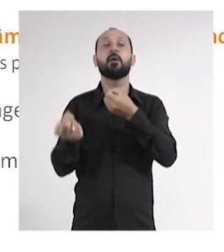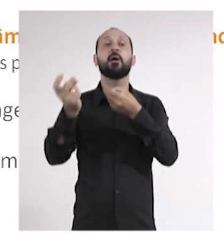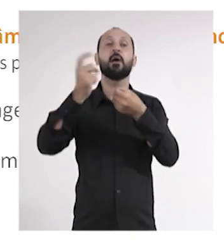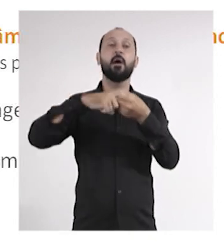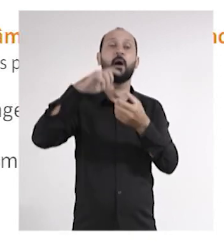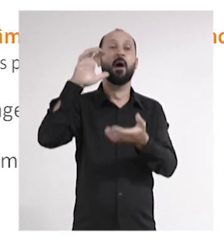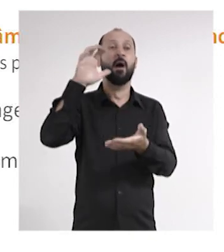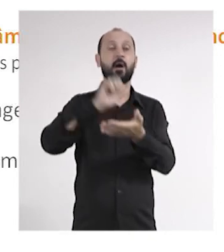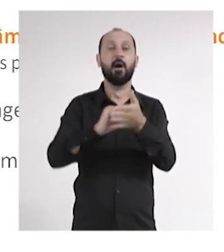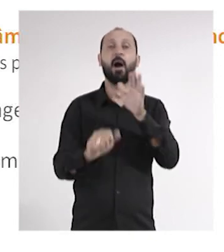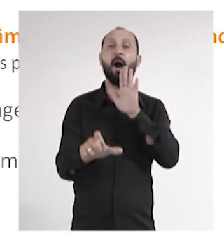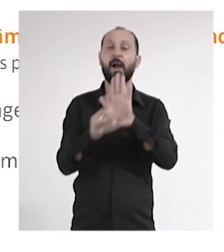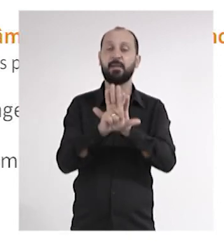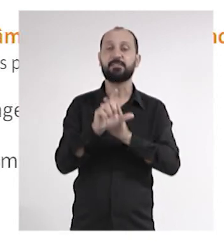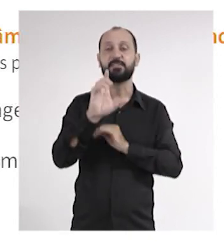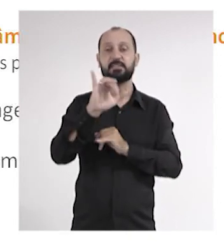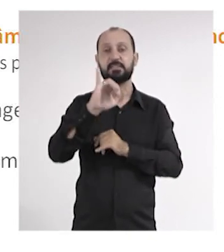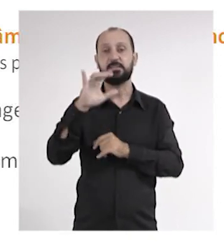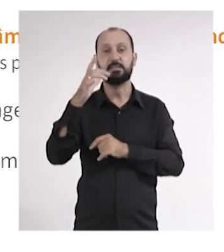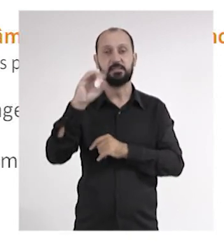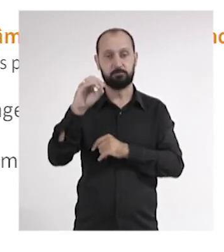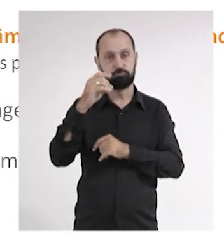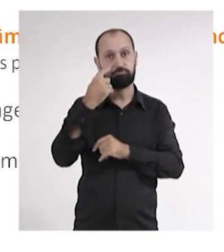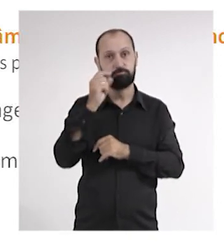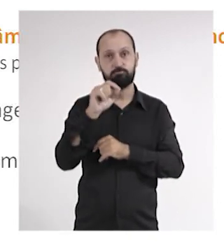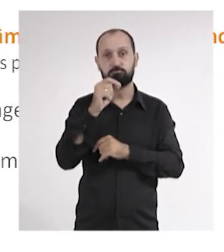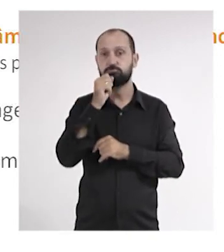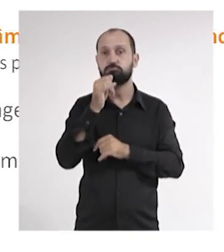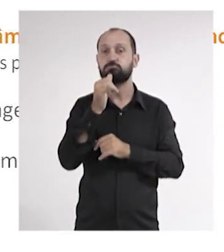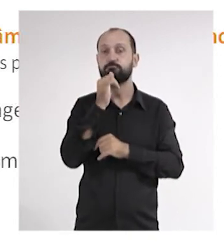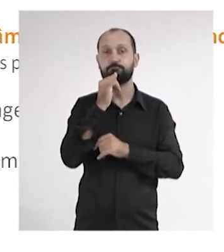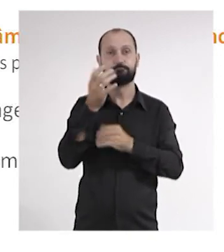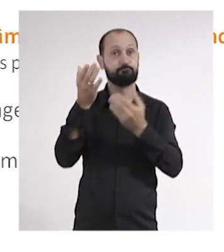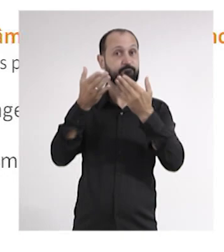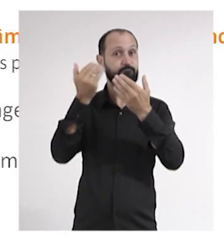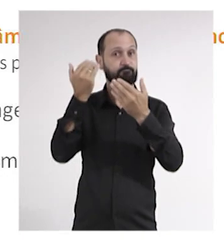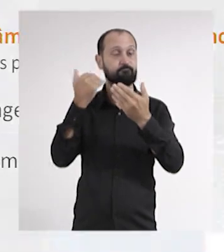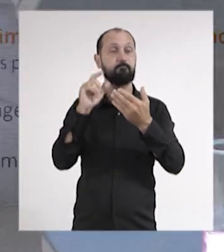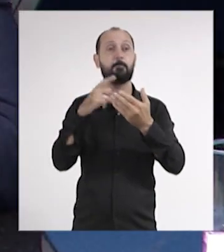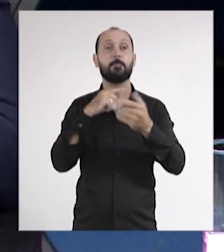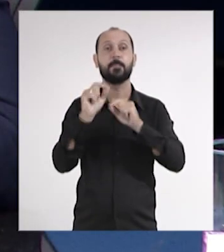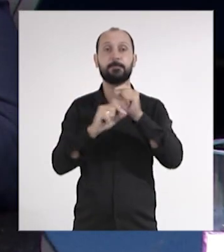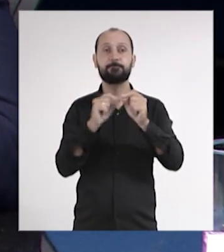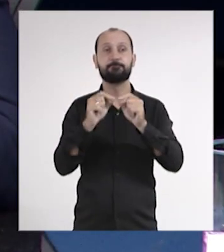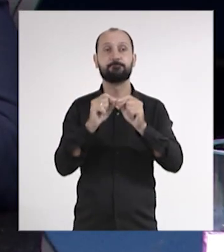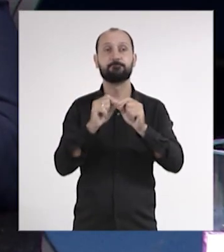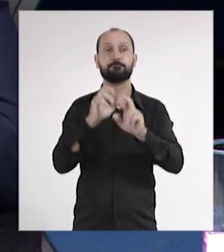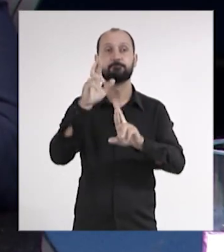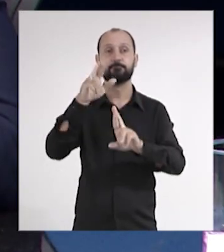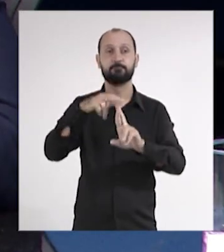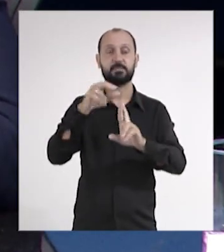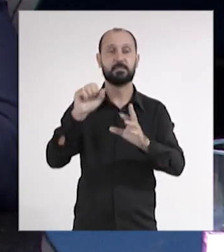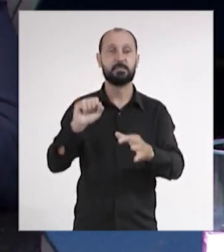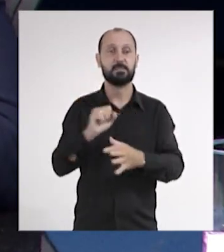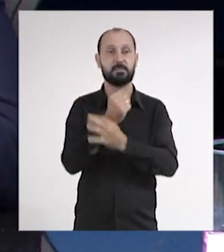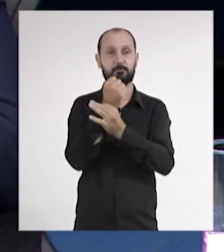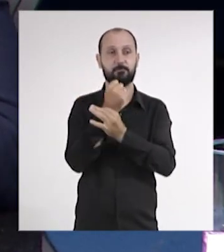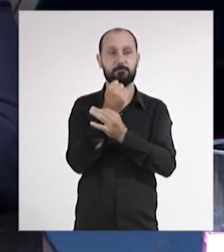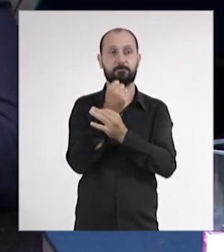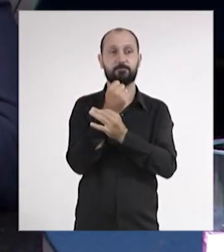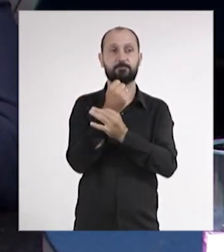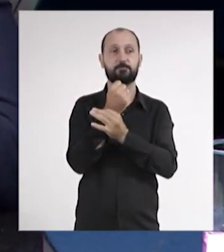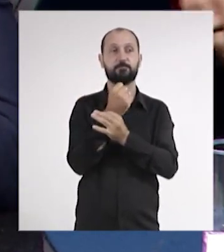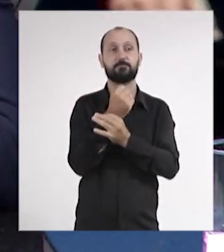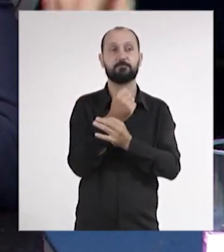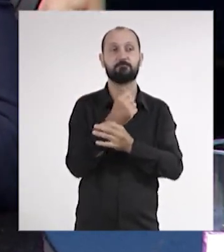da nova lei de licitações, embora, naquele caso, se trate da figura da seguradora, aqui estamos